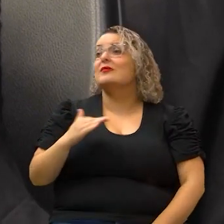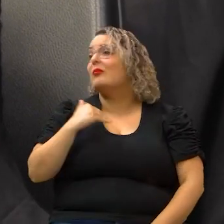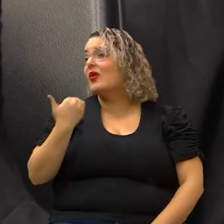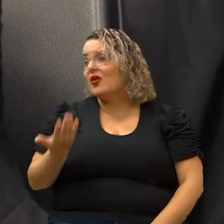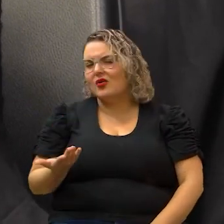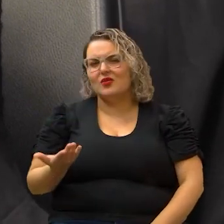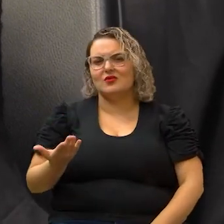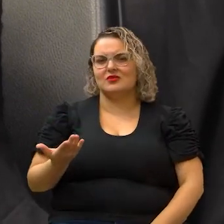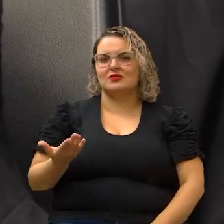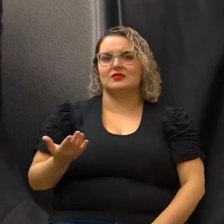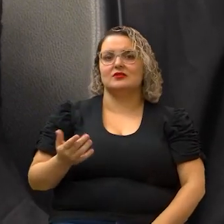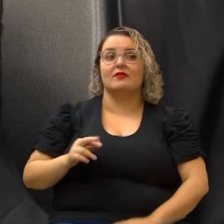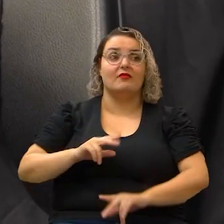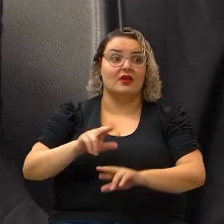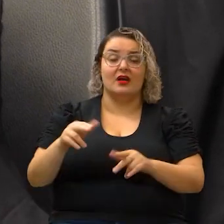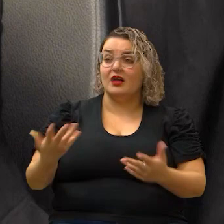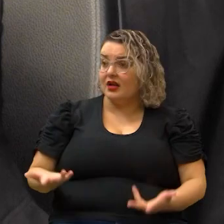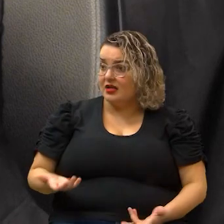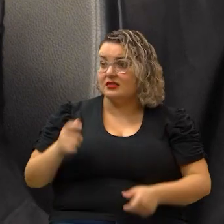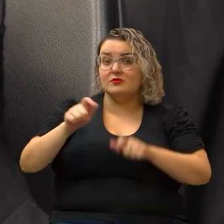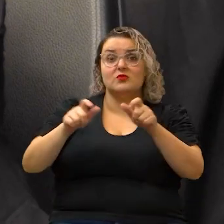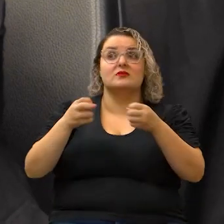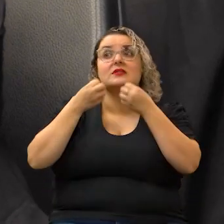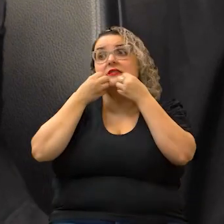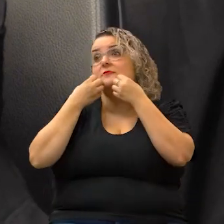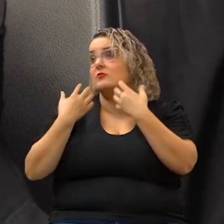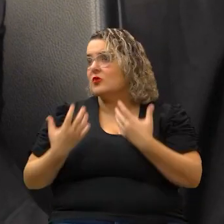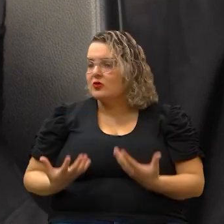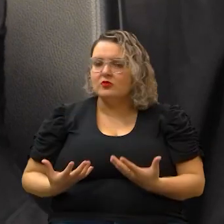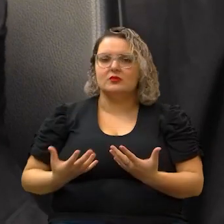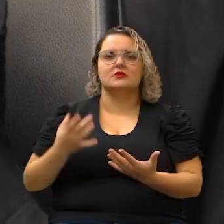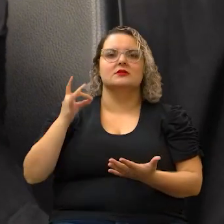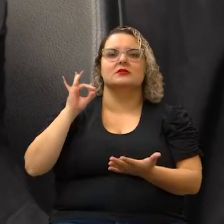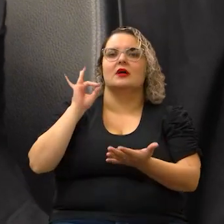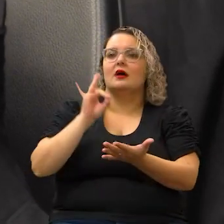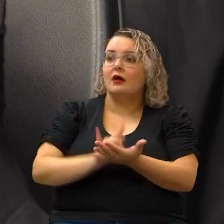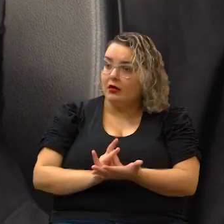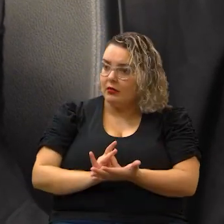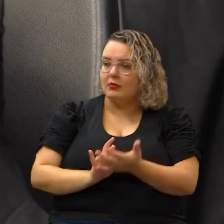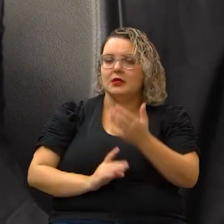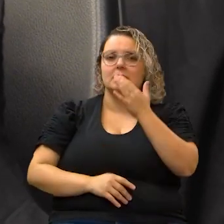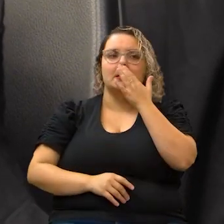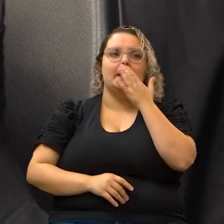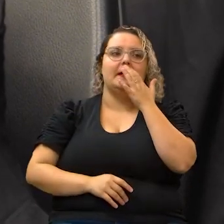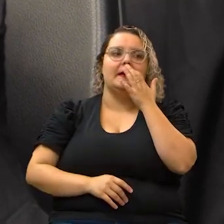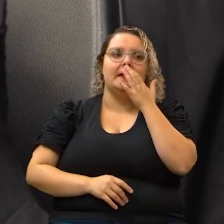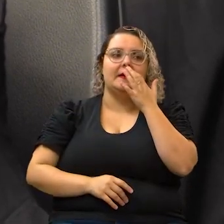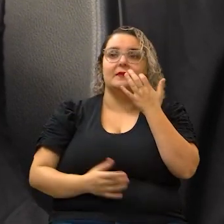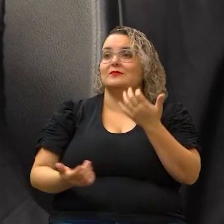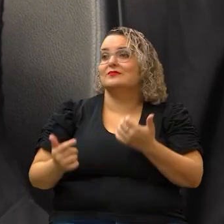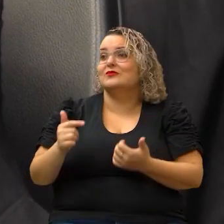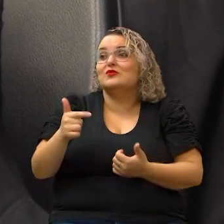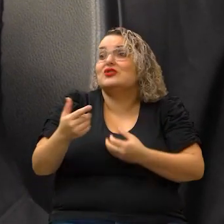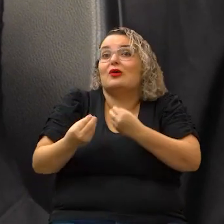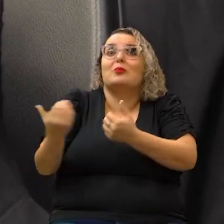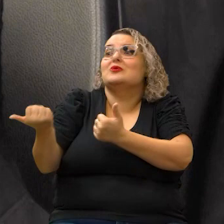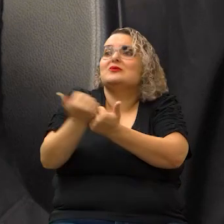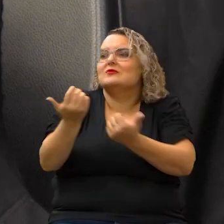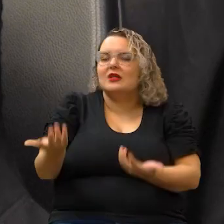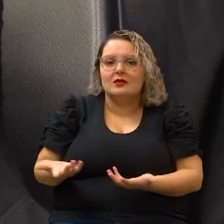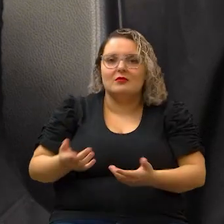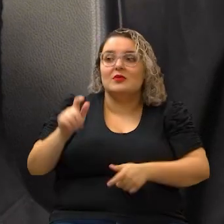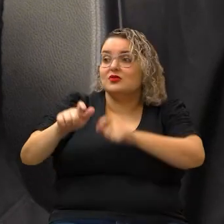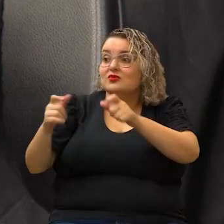muitas perdas. Nós perdemos muito, perdemos gente boa, gente que realmente era